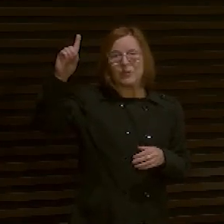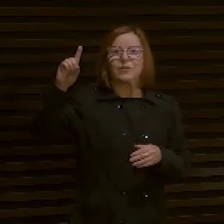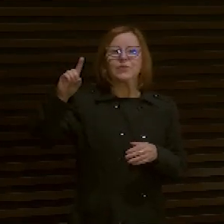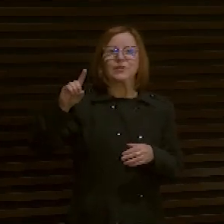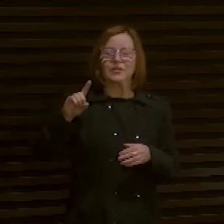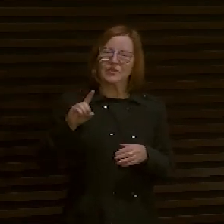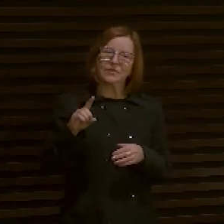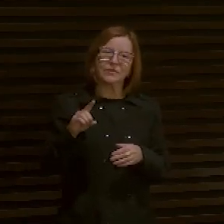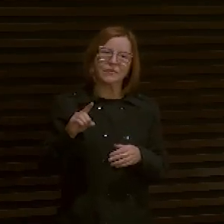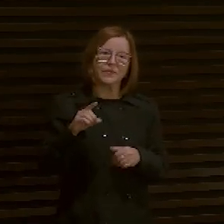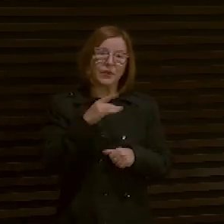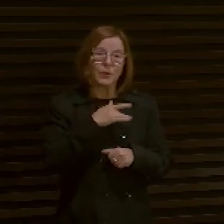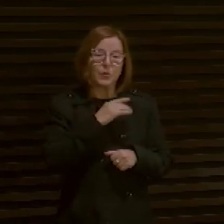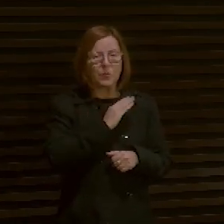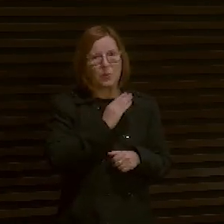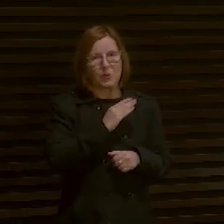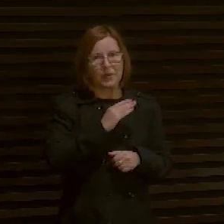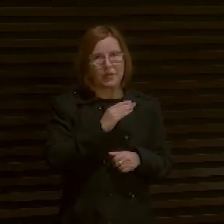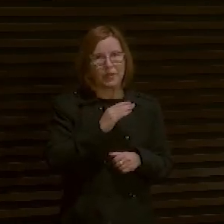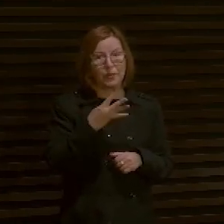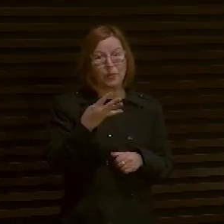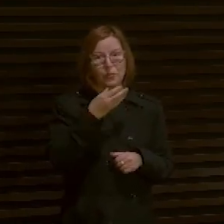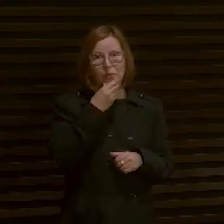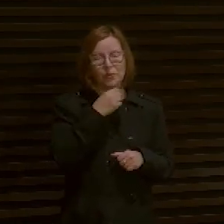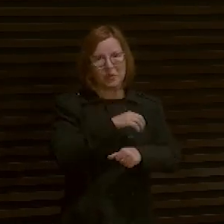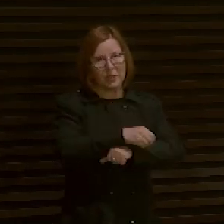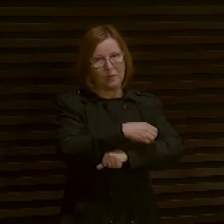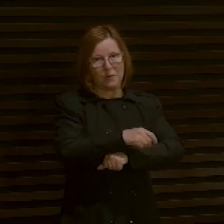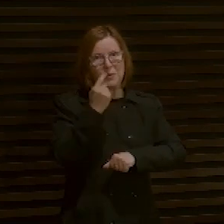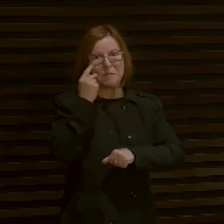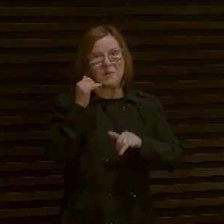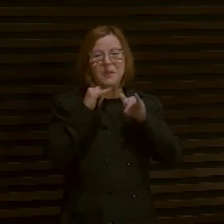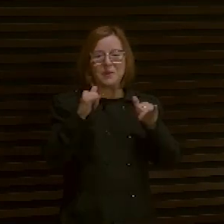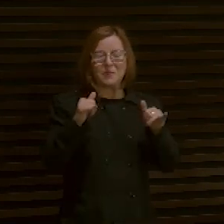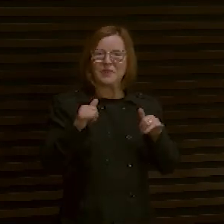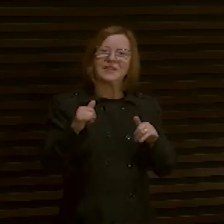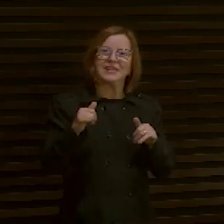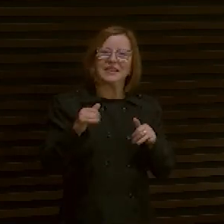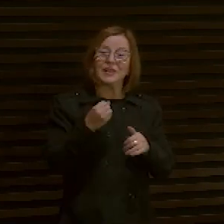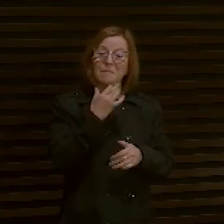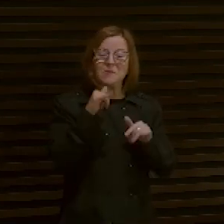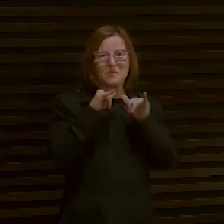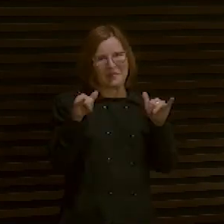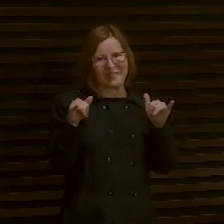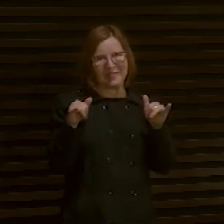errados e que eles tinham que compartilhar essa palavra, essa verdade. E nós vemos isso ali no versículo 9.